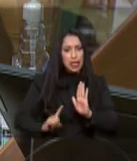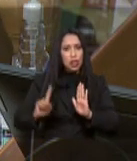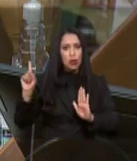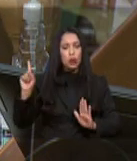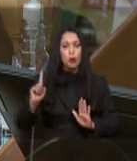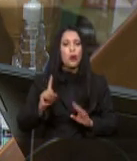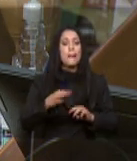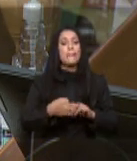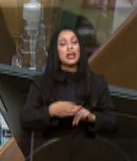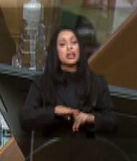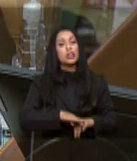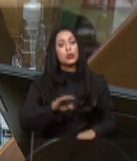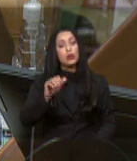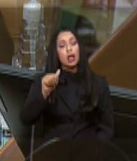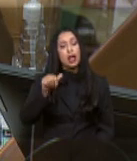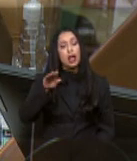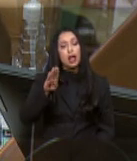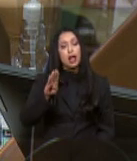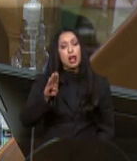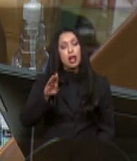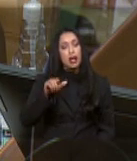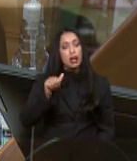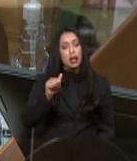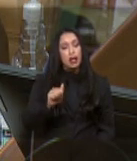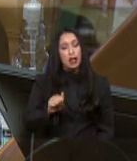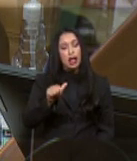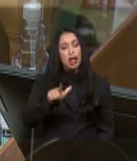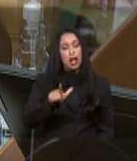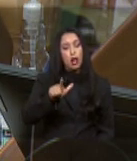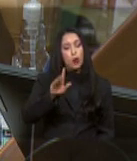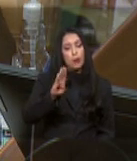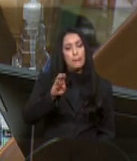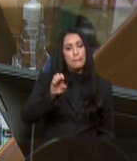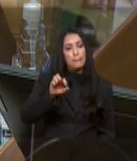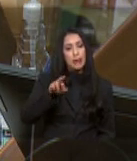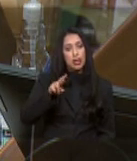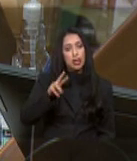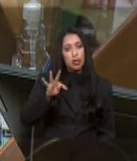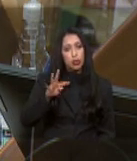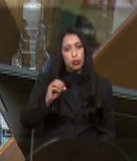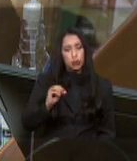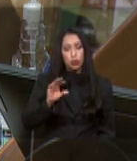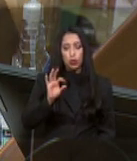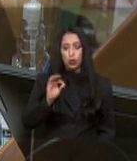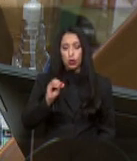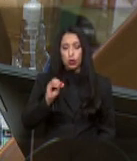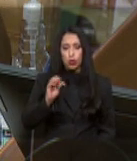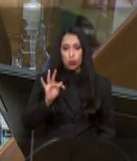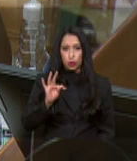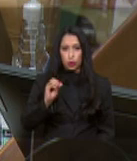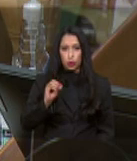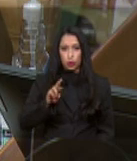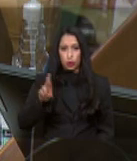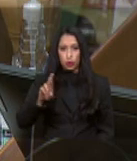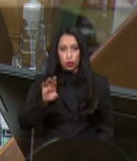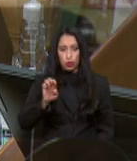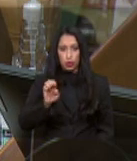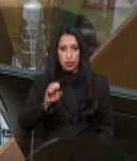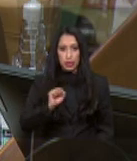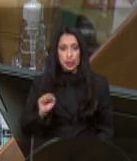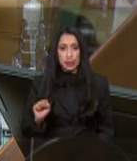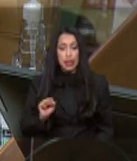ministro Alberto Torres, e cujas ideias em tantos campos eu não posso concordar, mas que neste caso específico manifestou